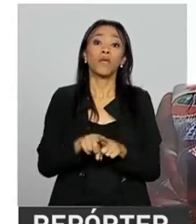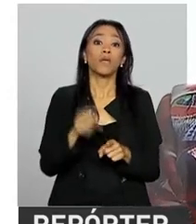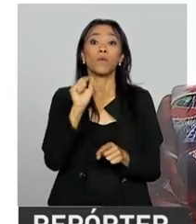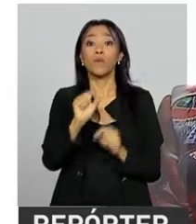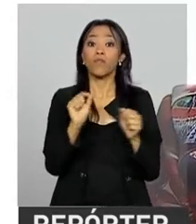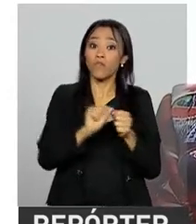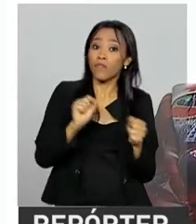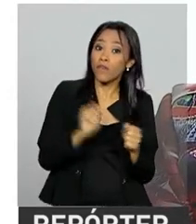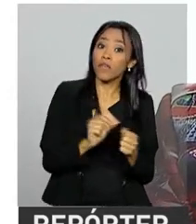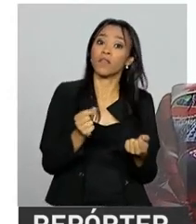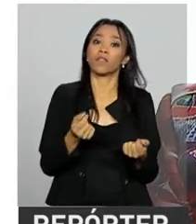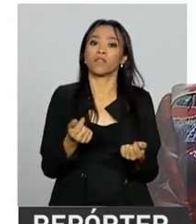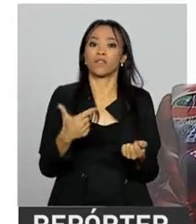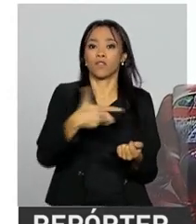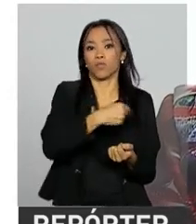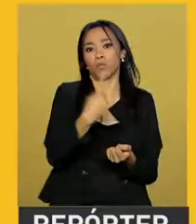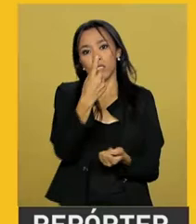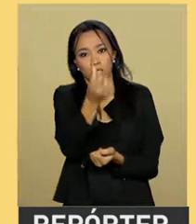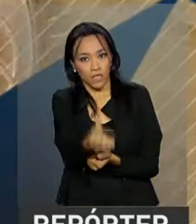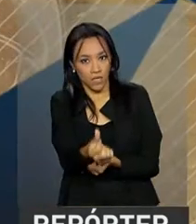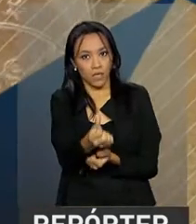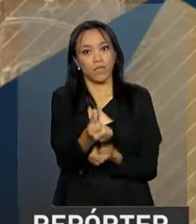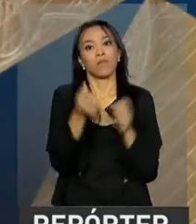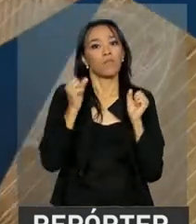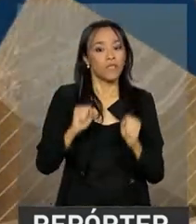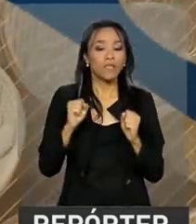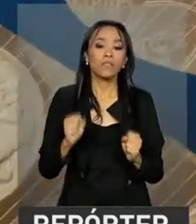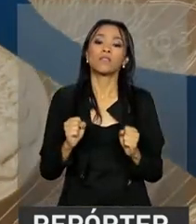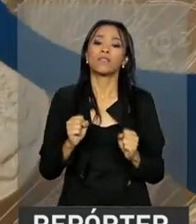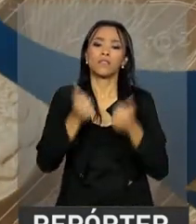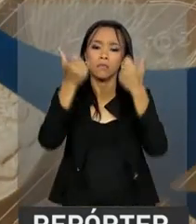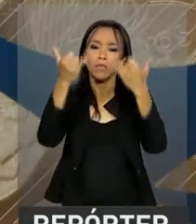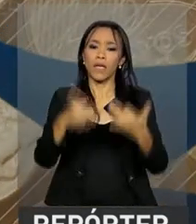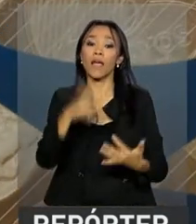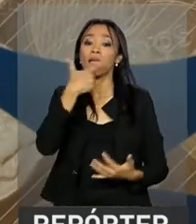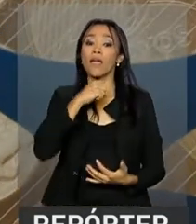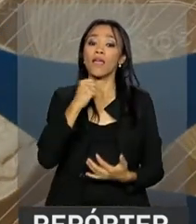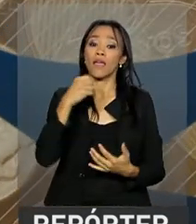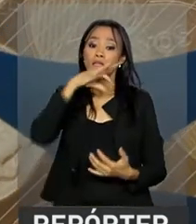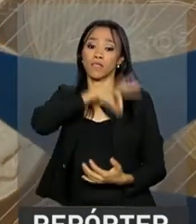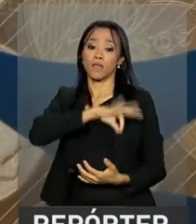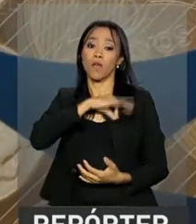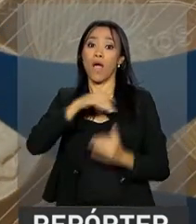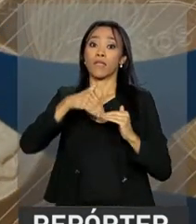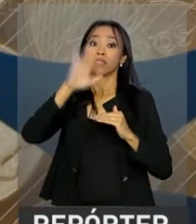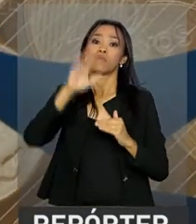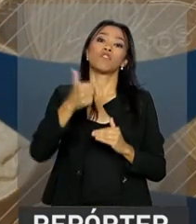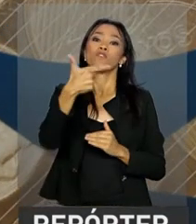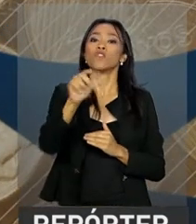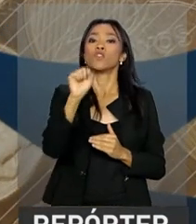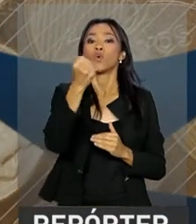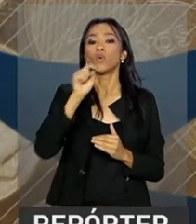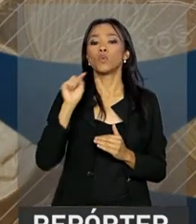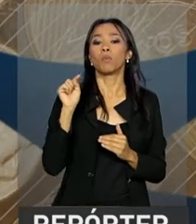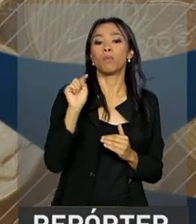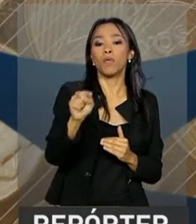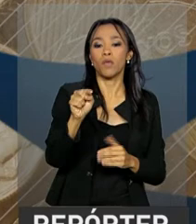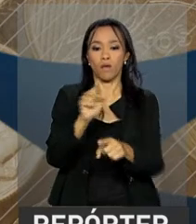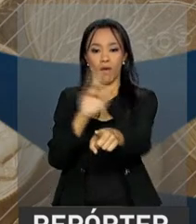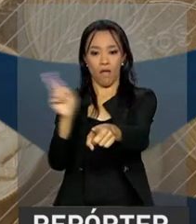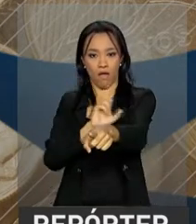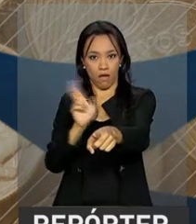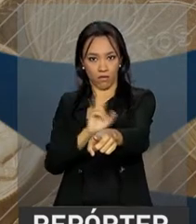realizadas no ano de 2016 deve declarar quem recebeu acima de 28 mil reais em rendimentos